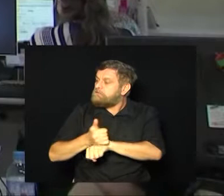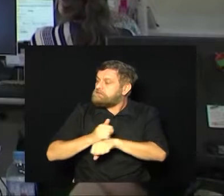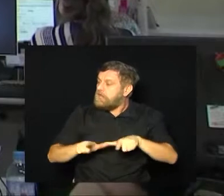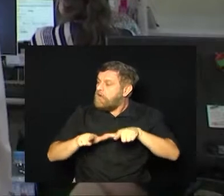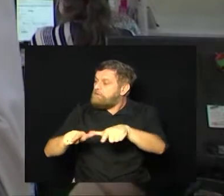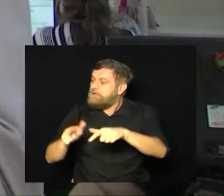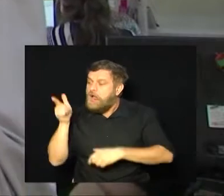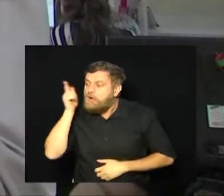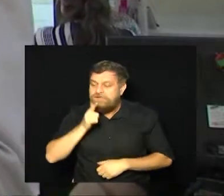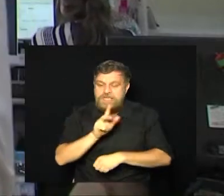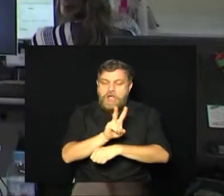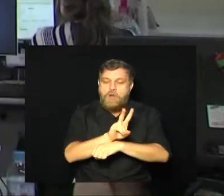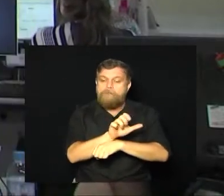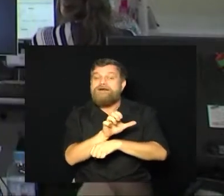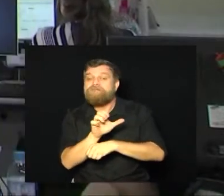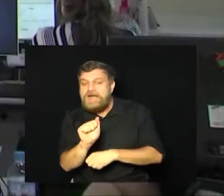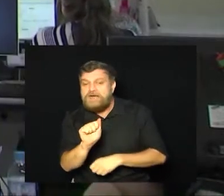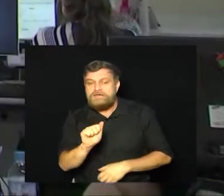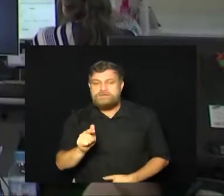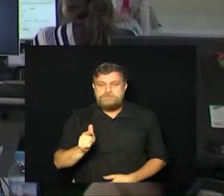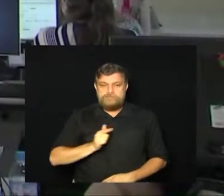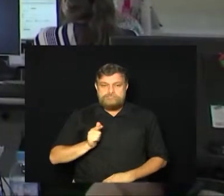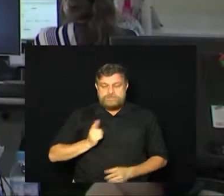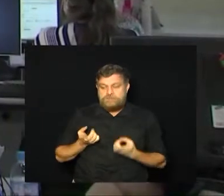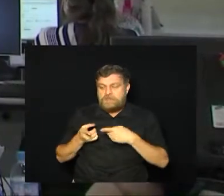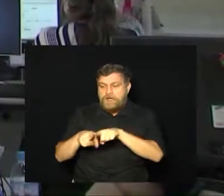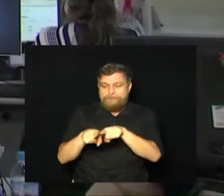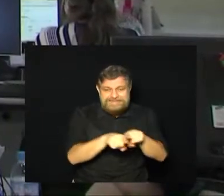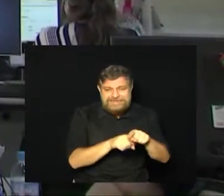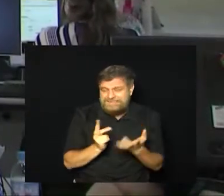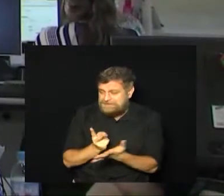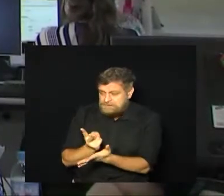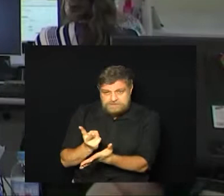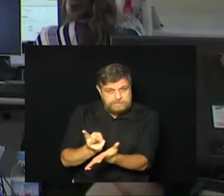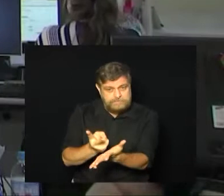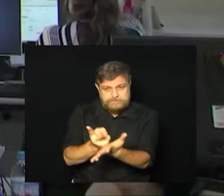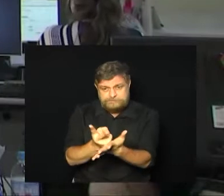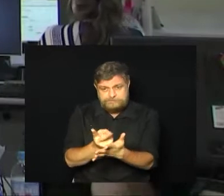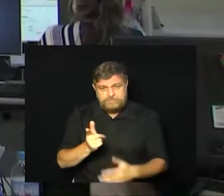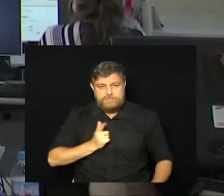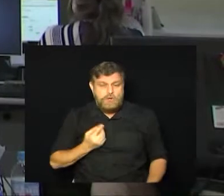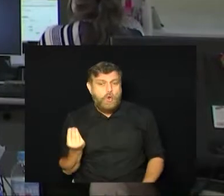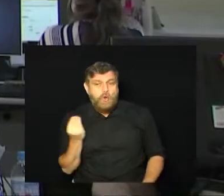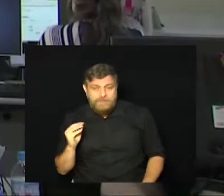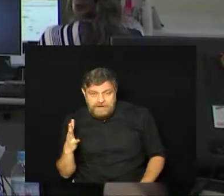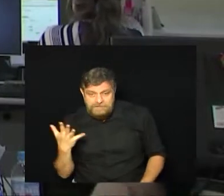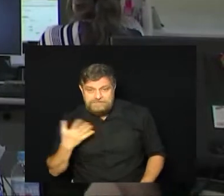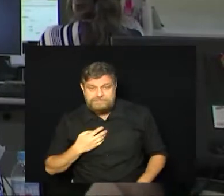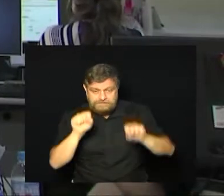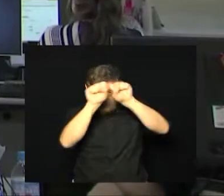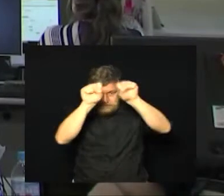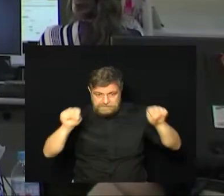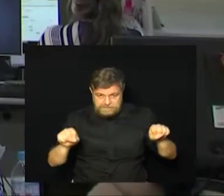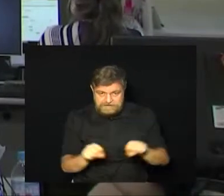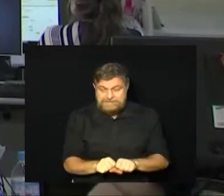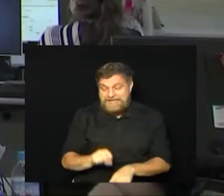uma vaga de trabalho? As parcerias são sempre através do Sistema S, né, que